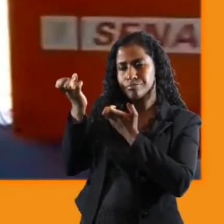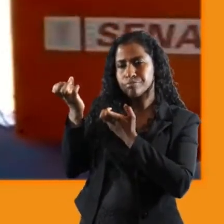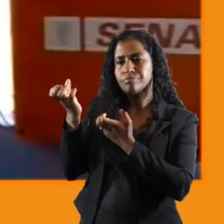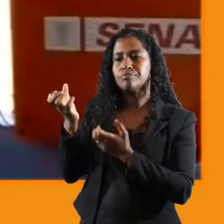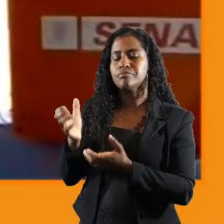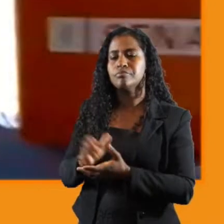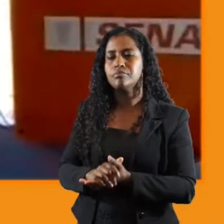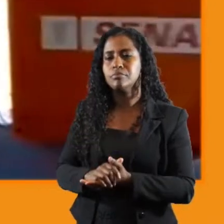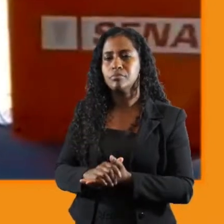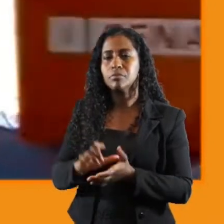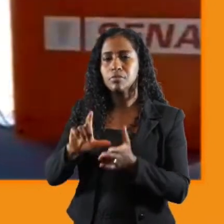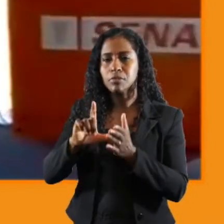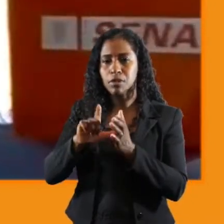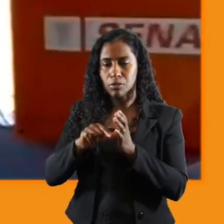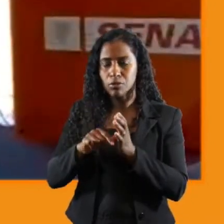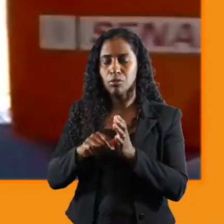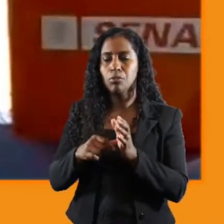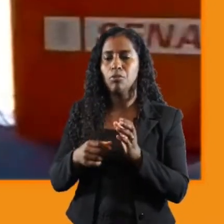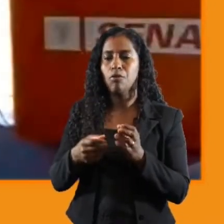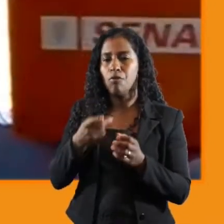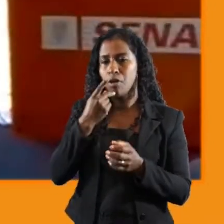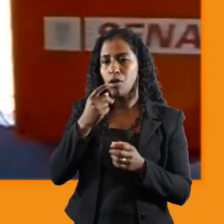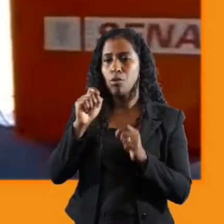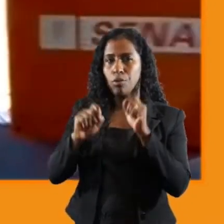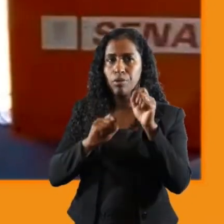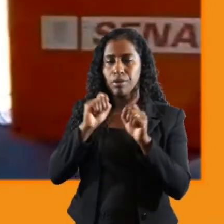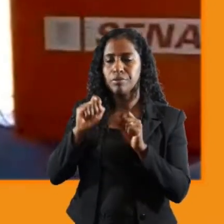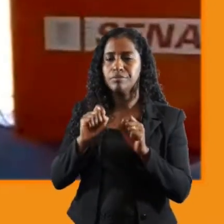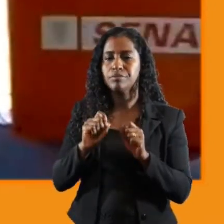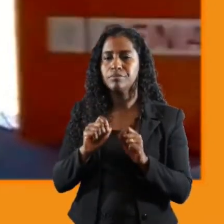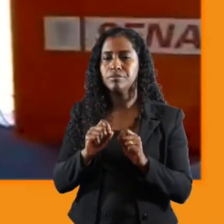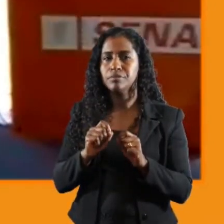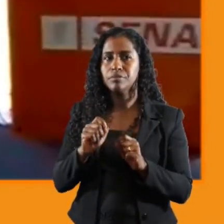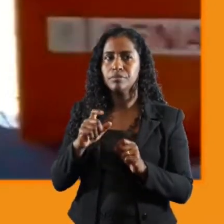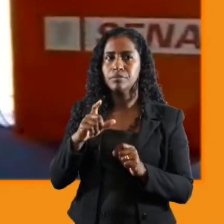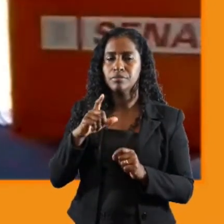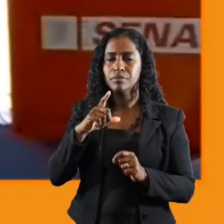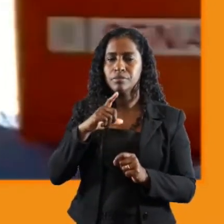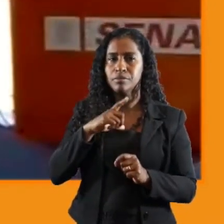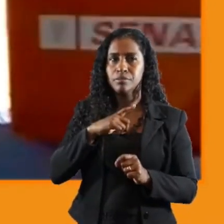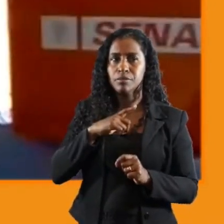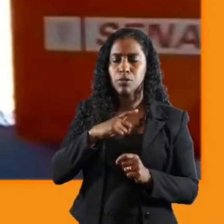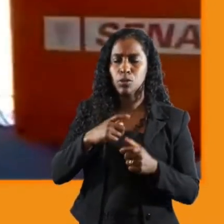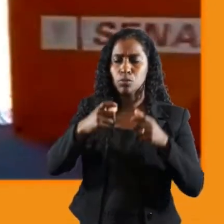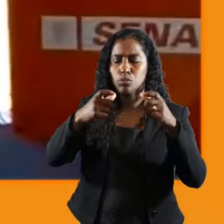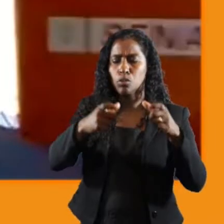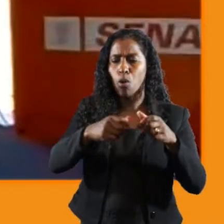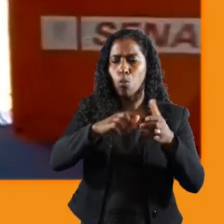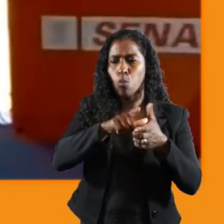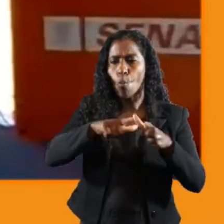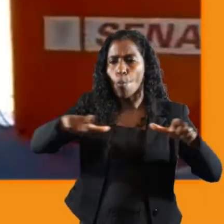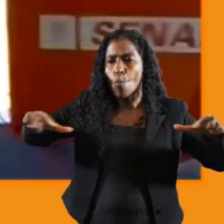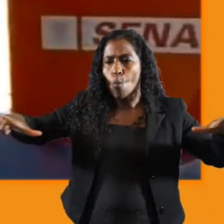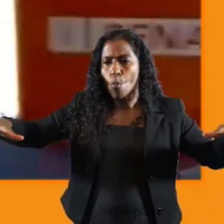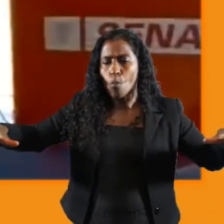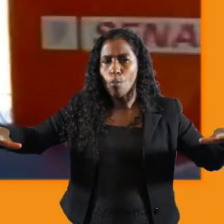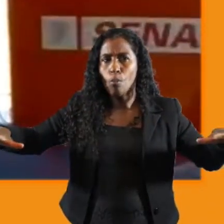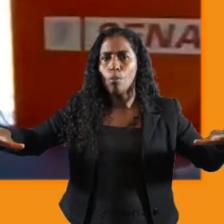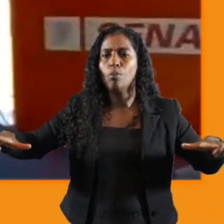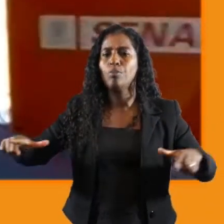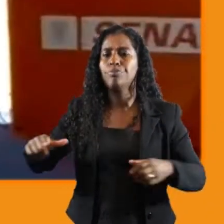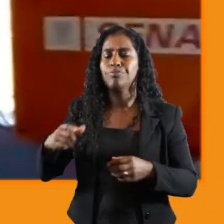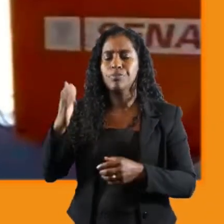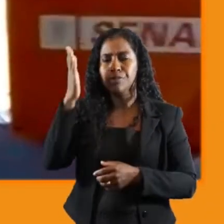vai acabar falando para ti agora. Por exemplo, eu tenho uma comunidade num descampado, onde não tem geração de energia, mas a gente sabe que